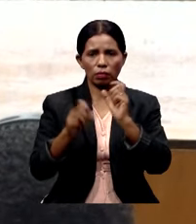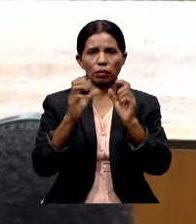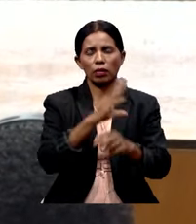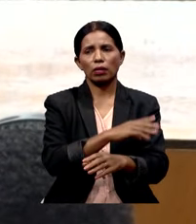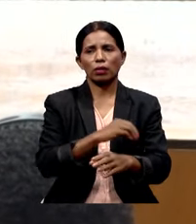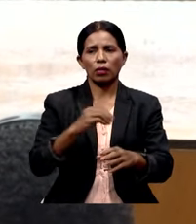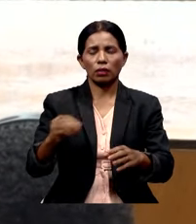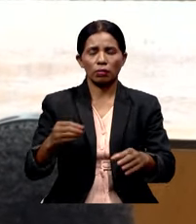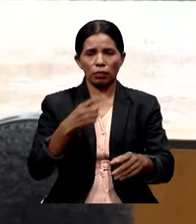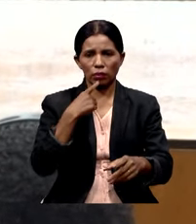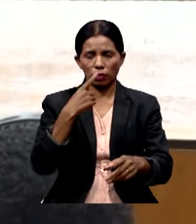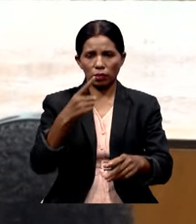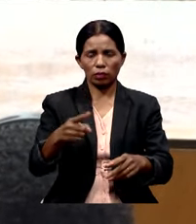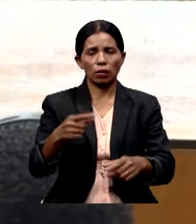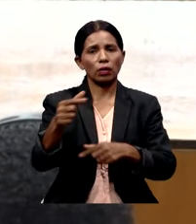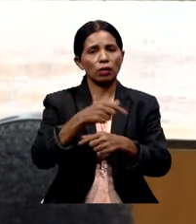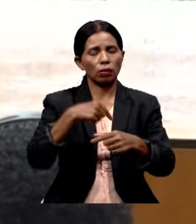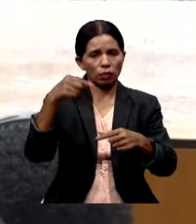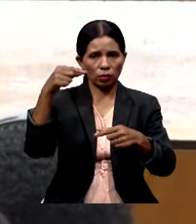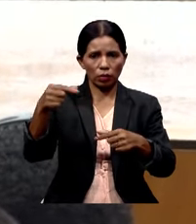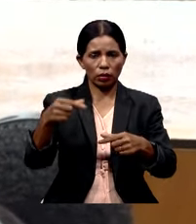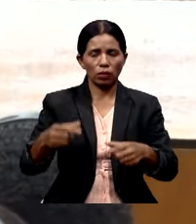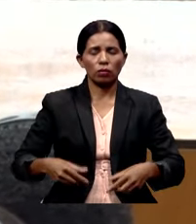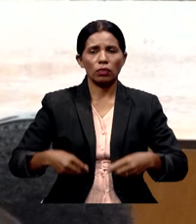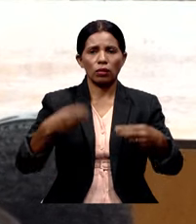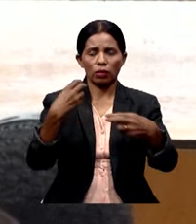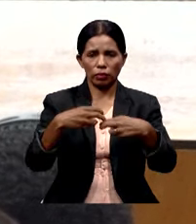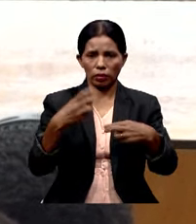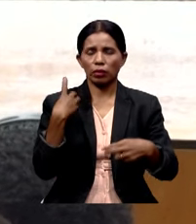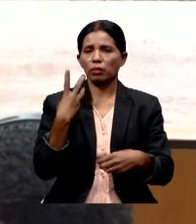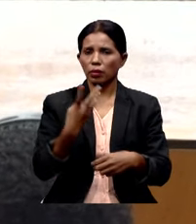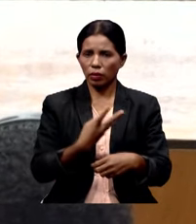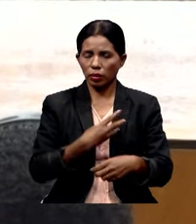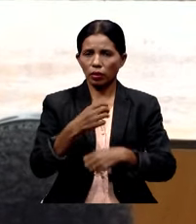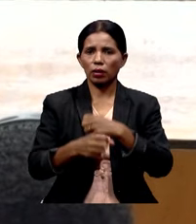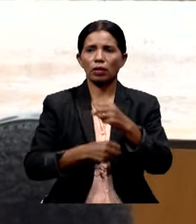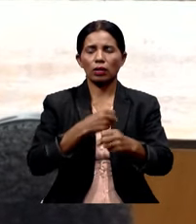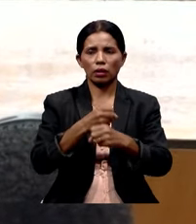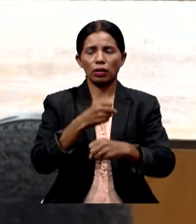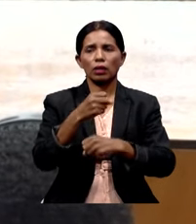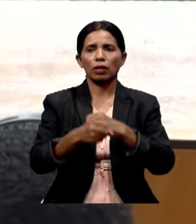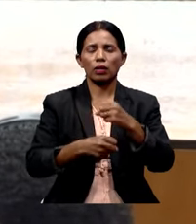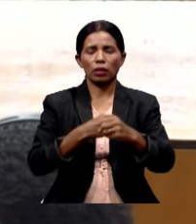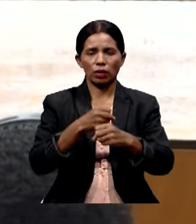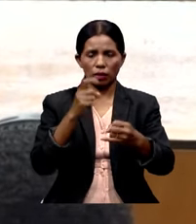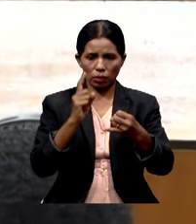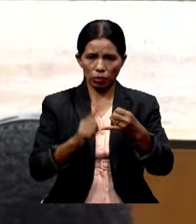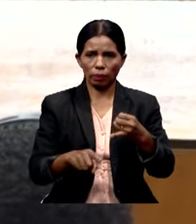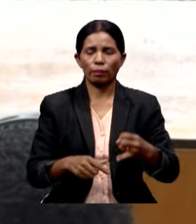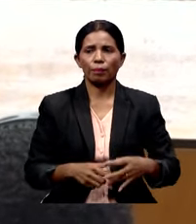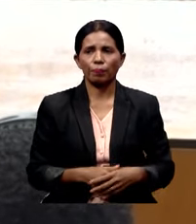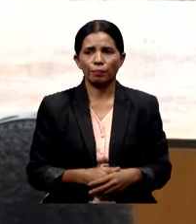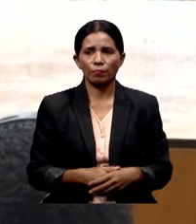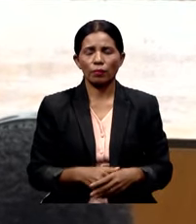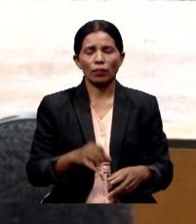para dinâmicas globais, onde foi o impacto BEITA e a TINA-TINA e COSNE.